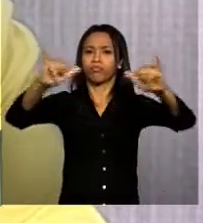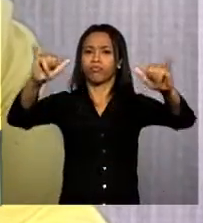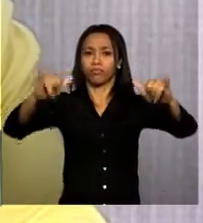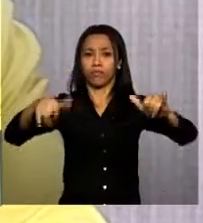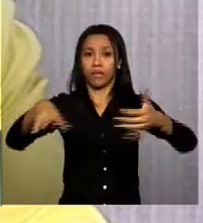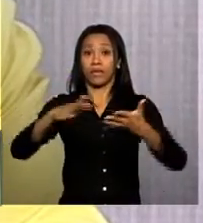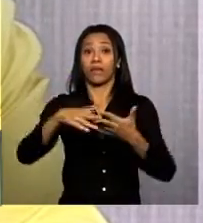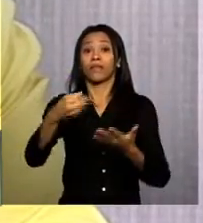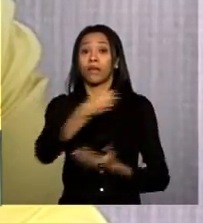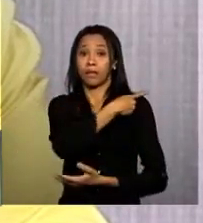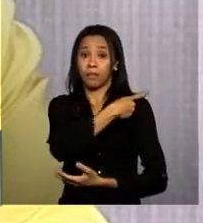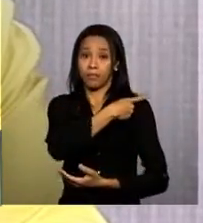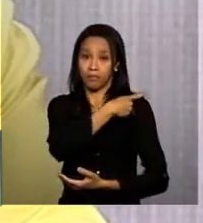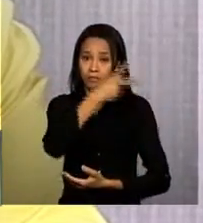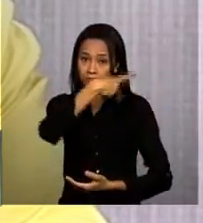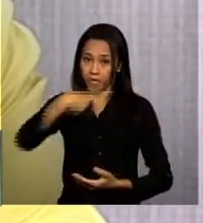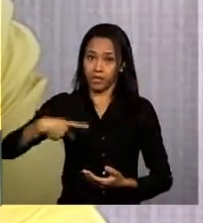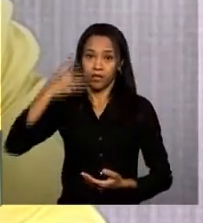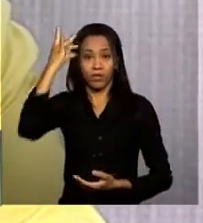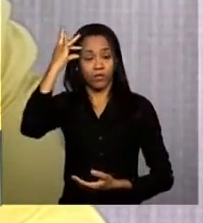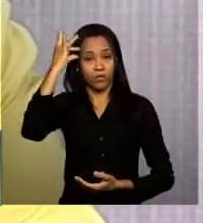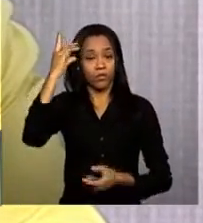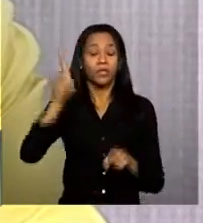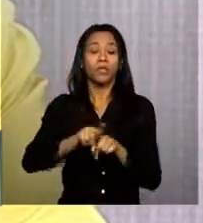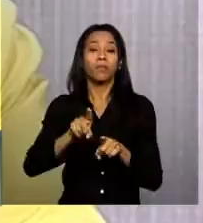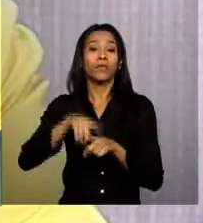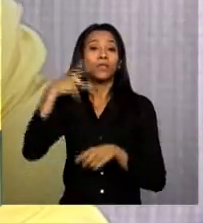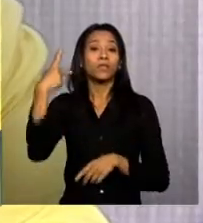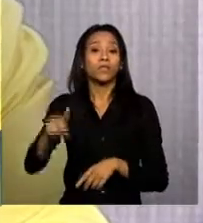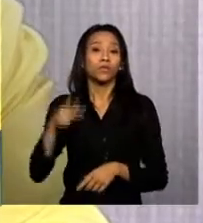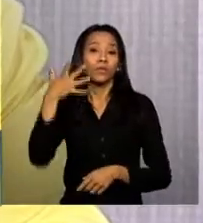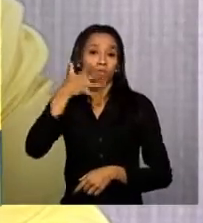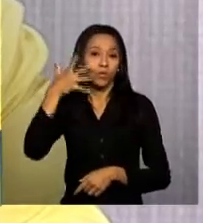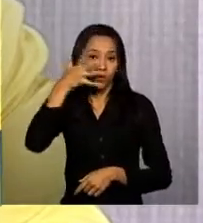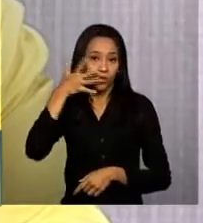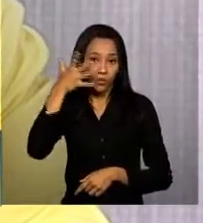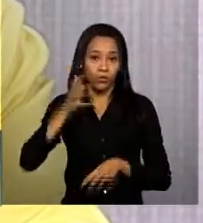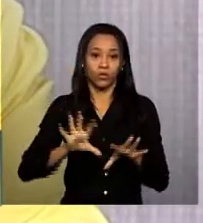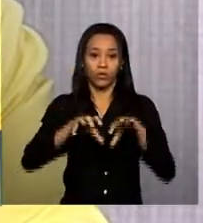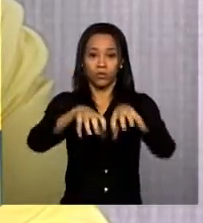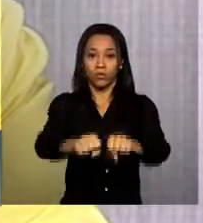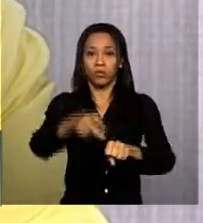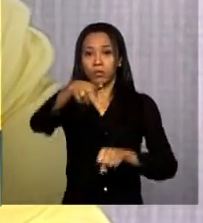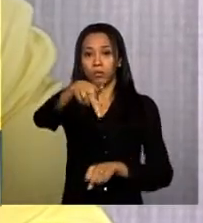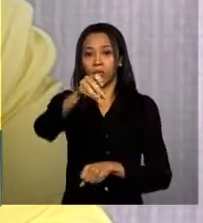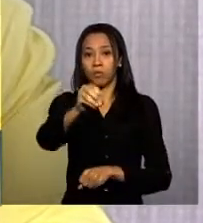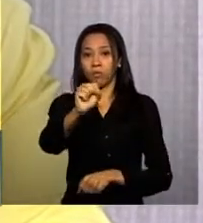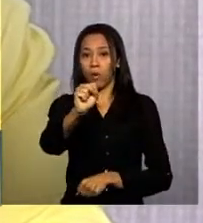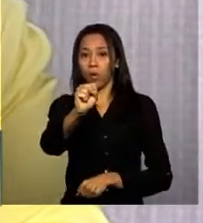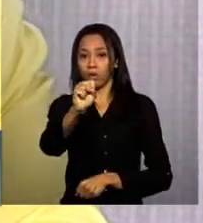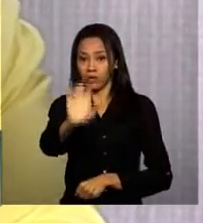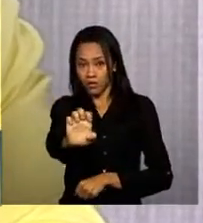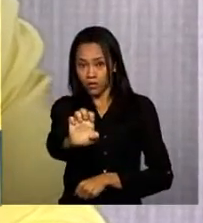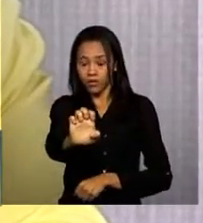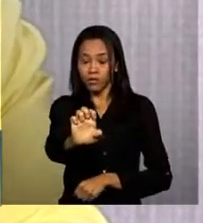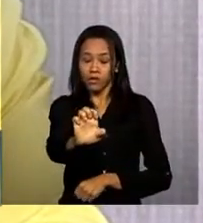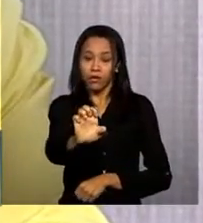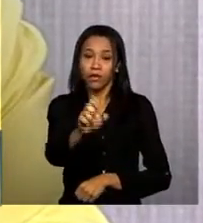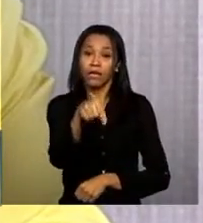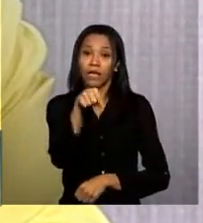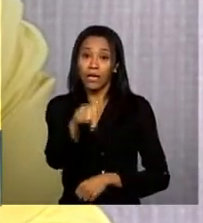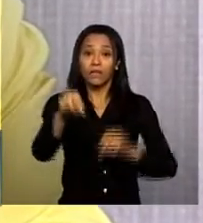presidenta Dilma, quanto também no seu discurso de posse, e também foi uma pauta que